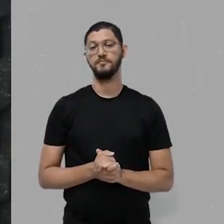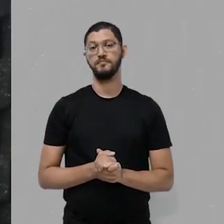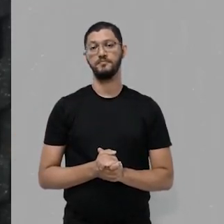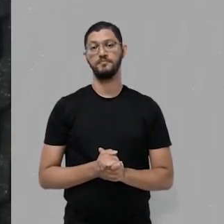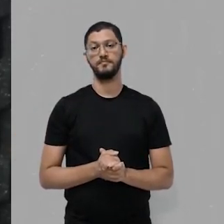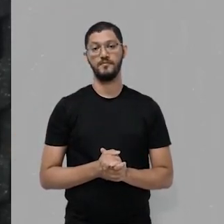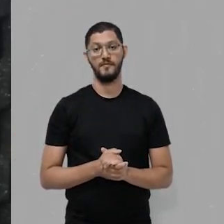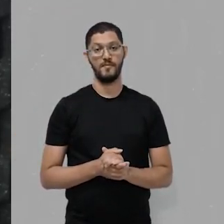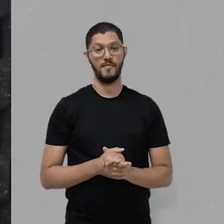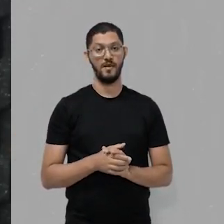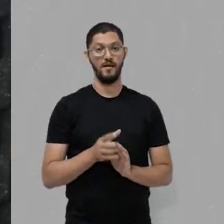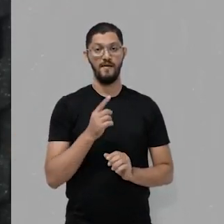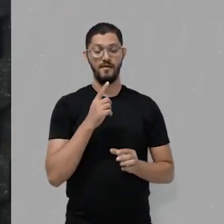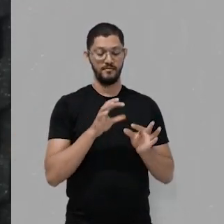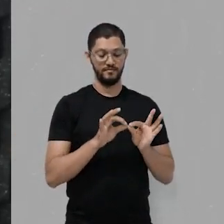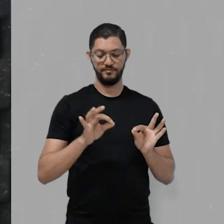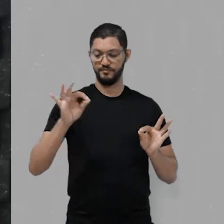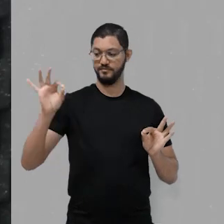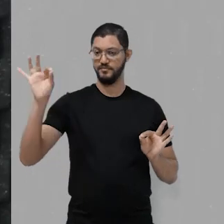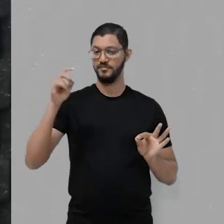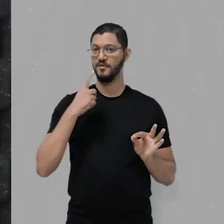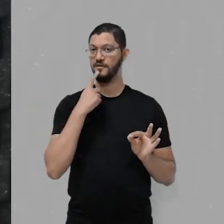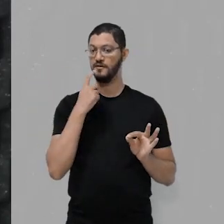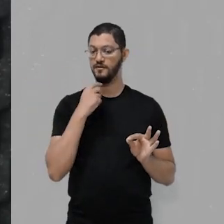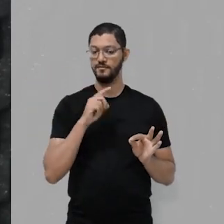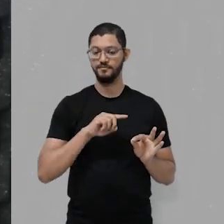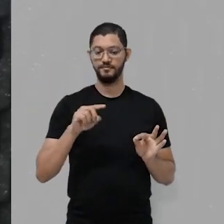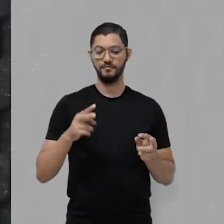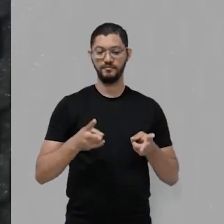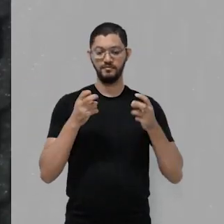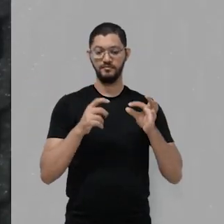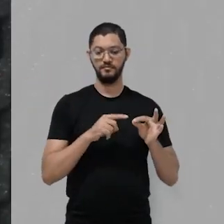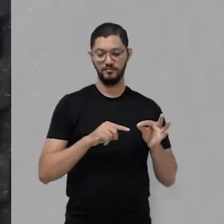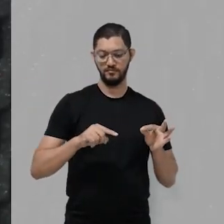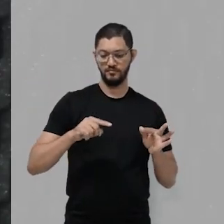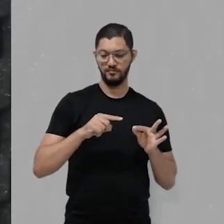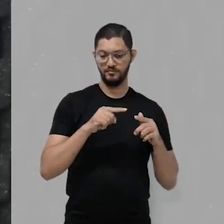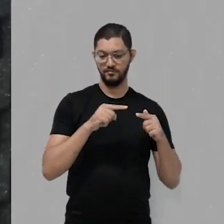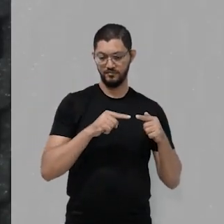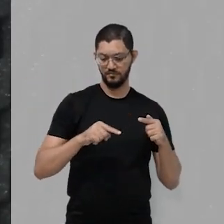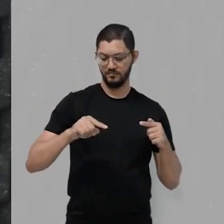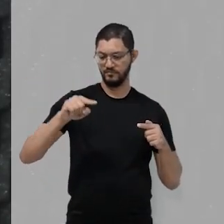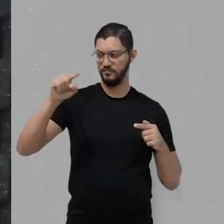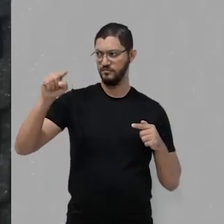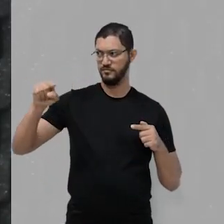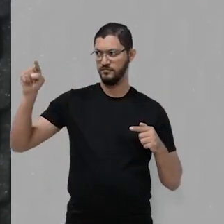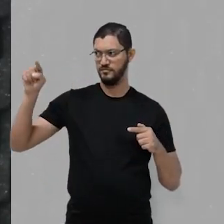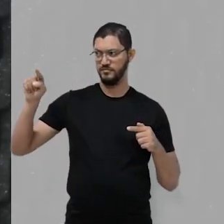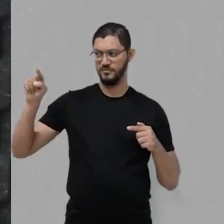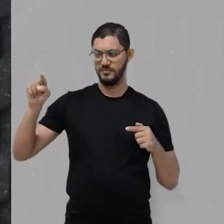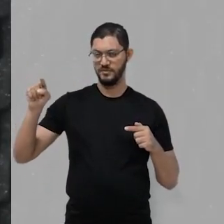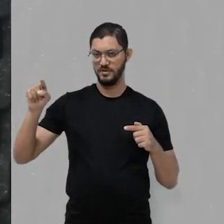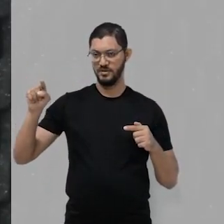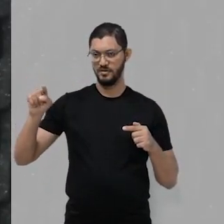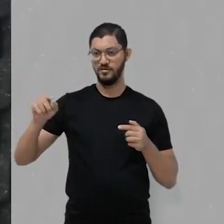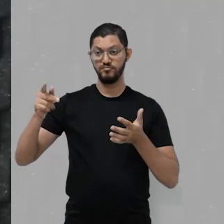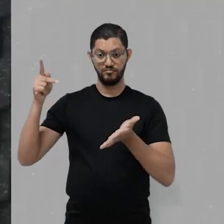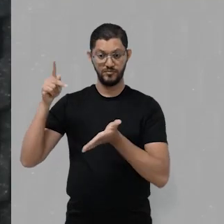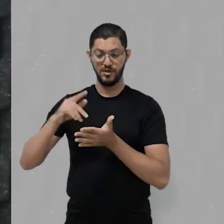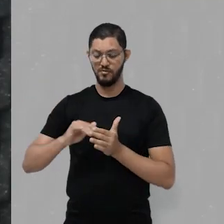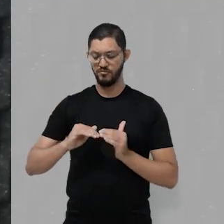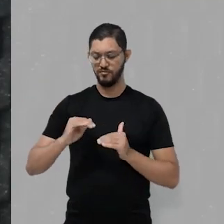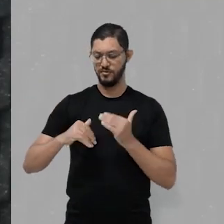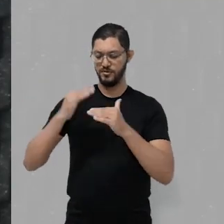essa linha vermelha que vocês estão vendo é o crescimento real. Essa linha preta que você está